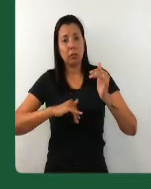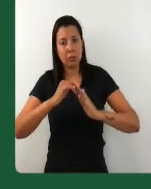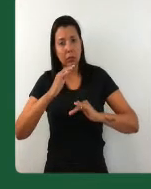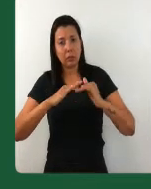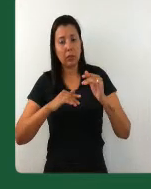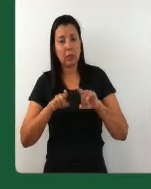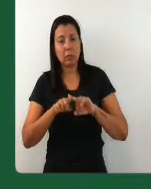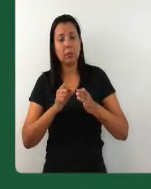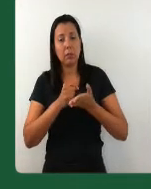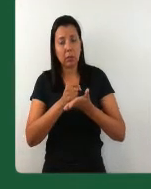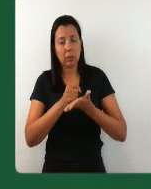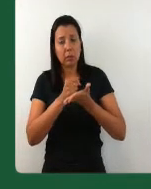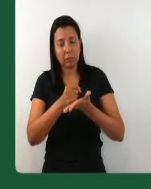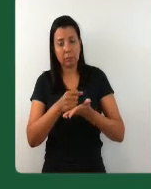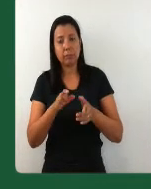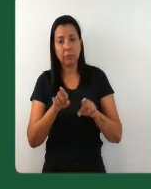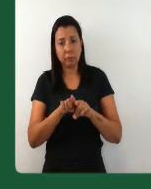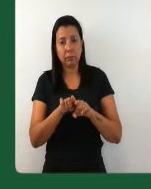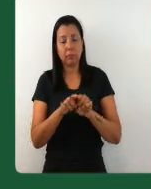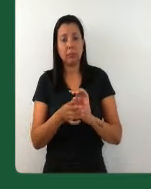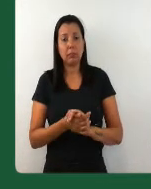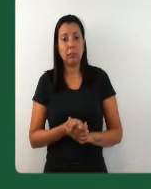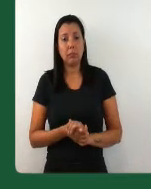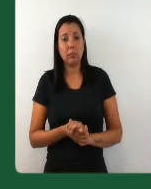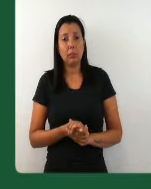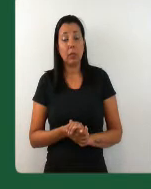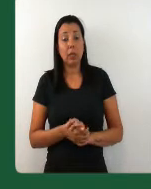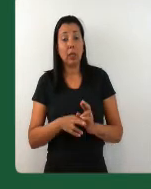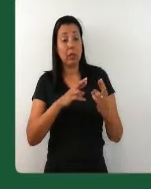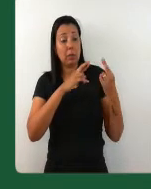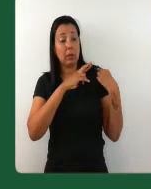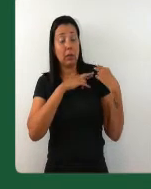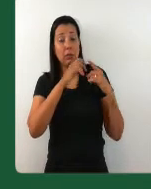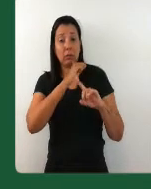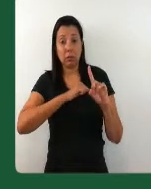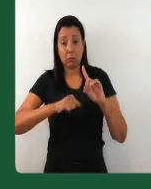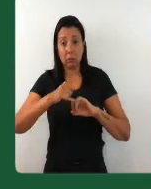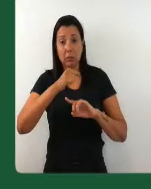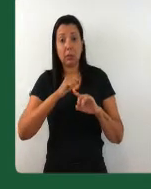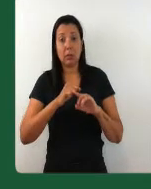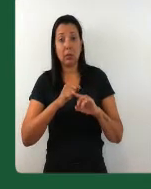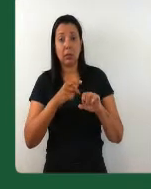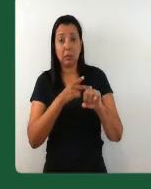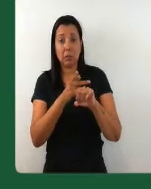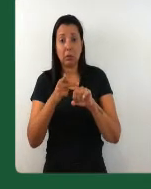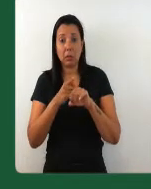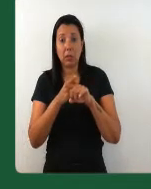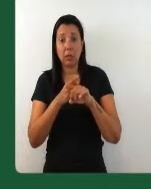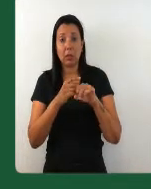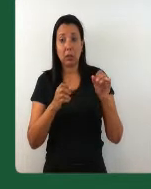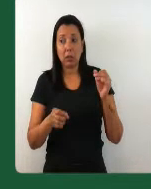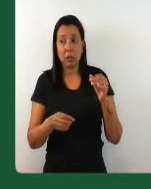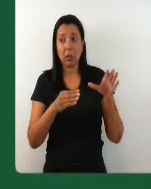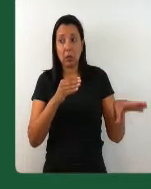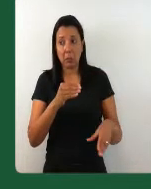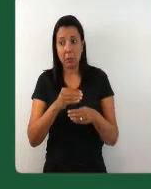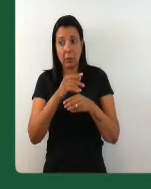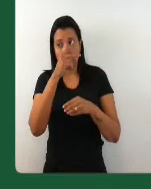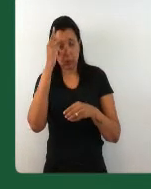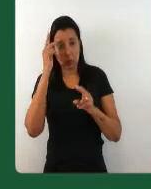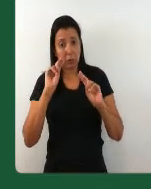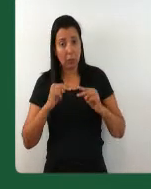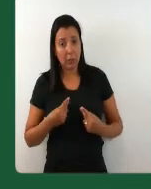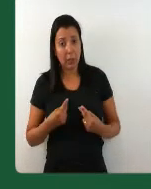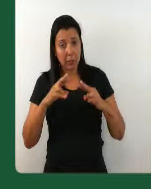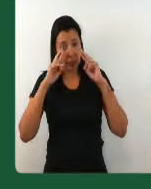e colaboradores, responsabilidade social, buscar a integração do ser humano,